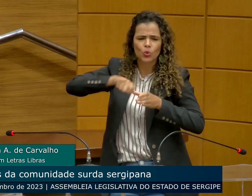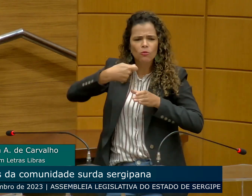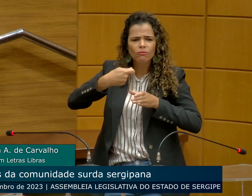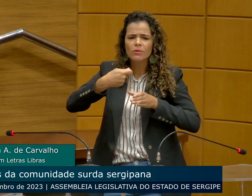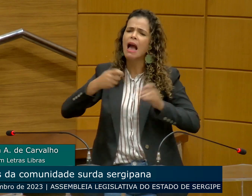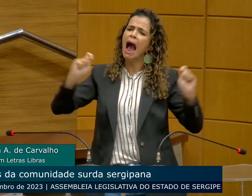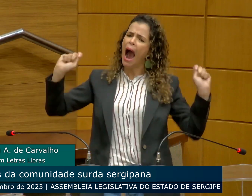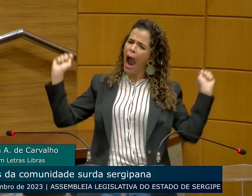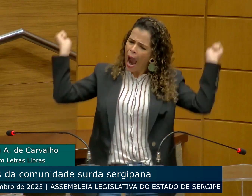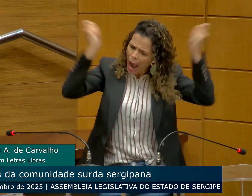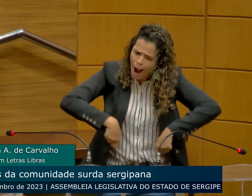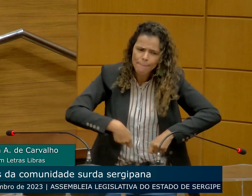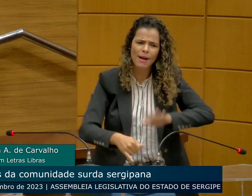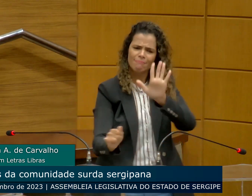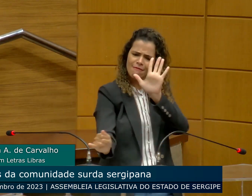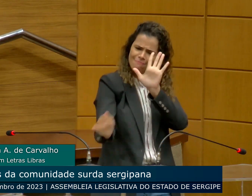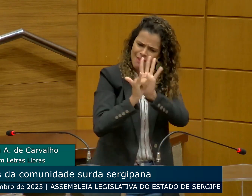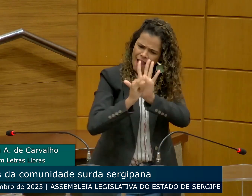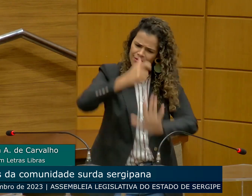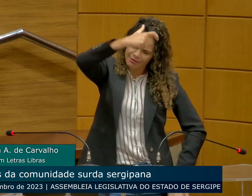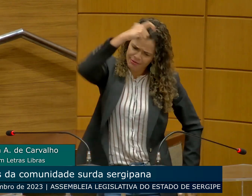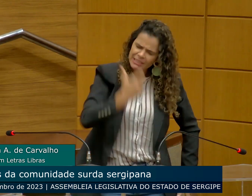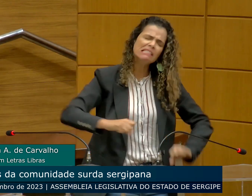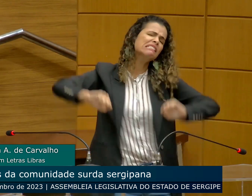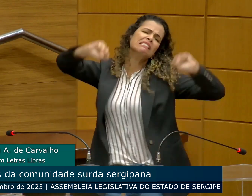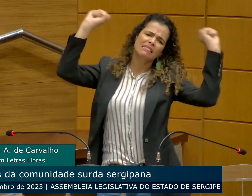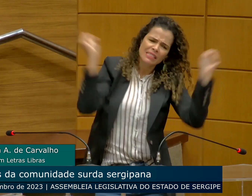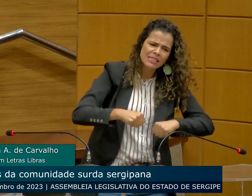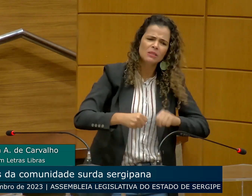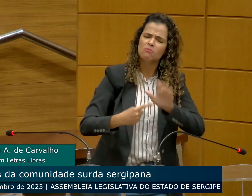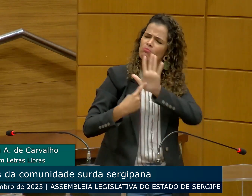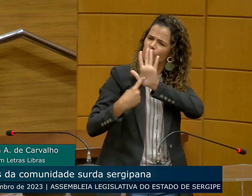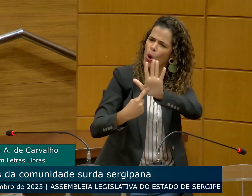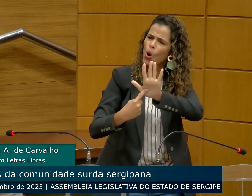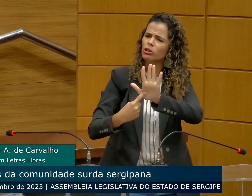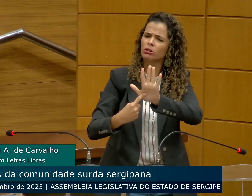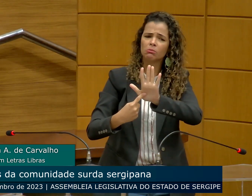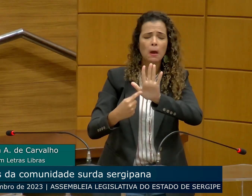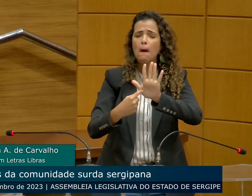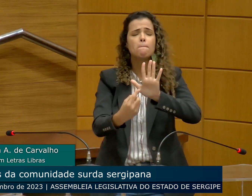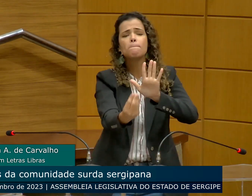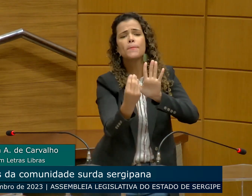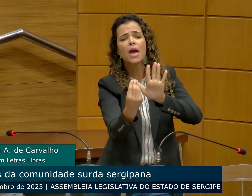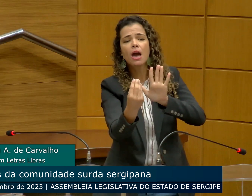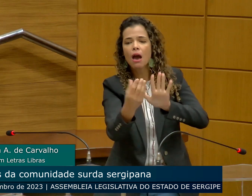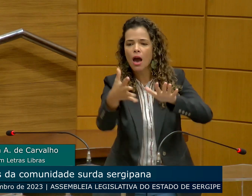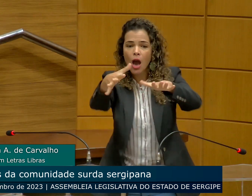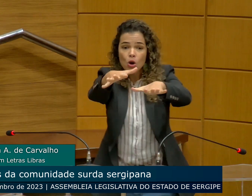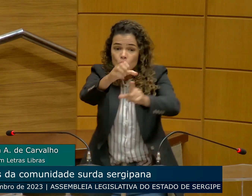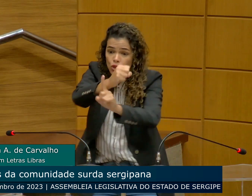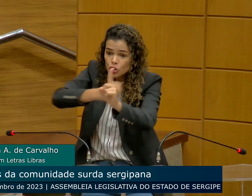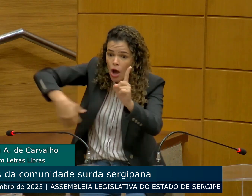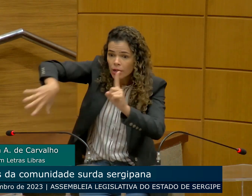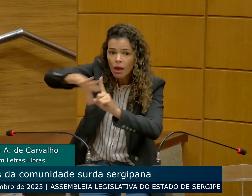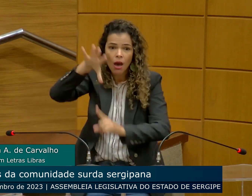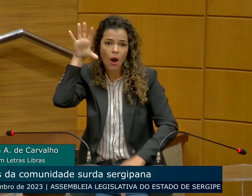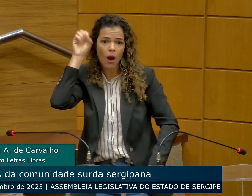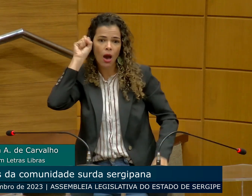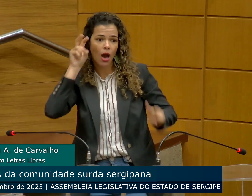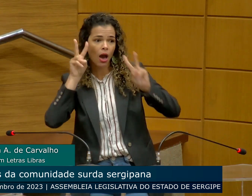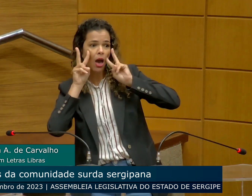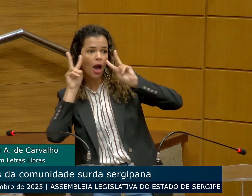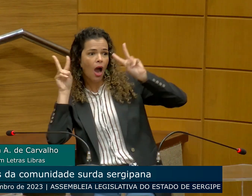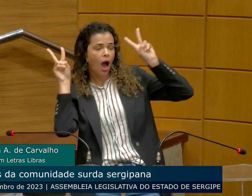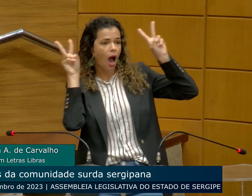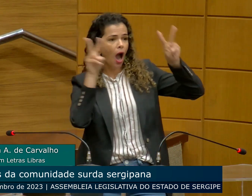Por isso eu me tornei empreendedora, por isso eu tenho essa luta, essa é a minha identidade. E eu vim para apresentar isso